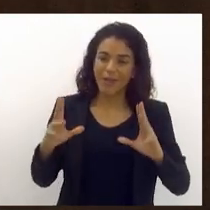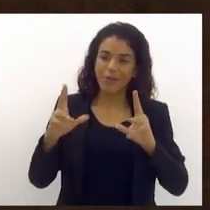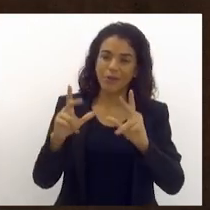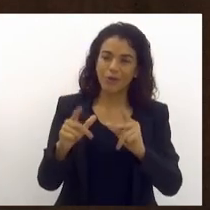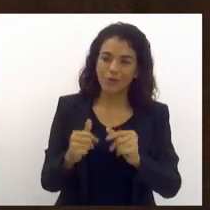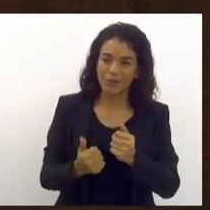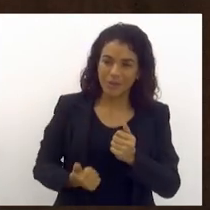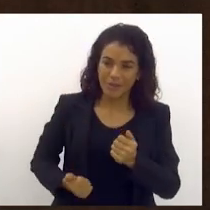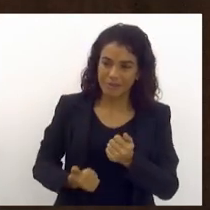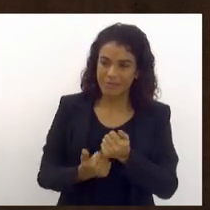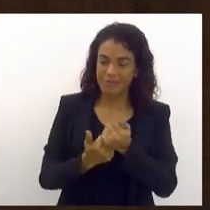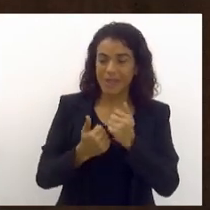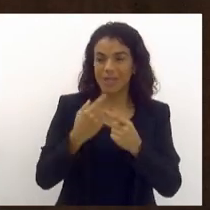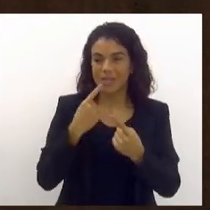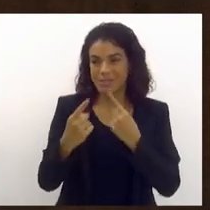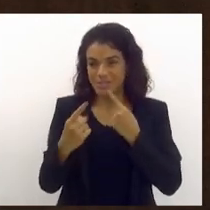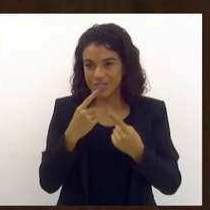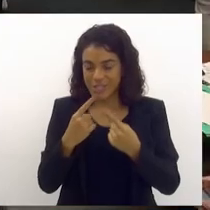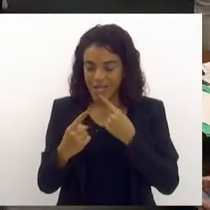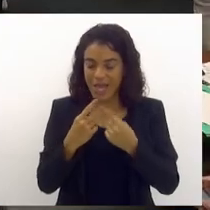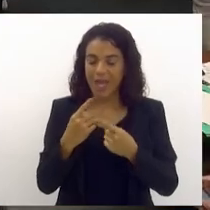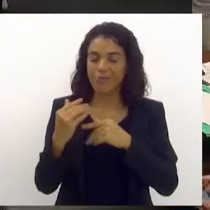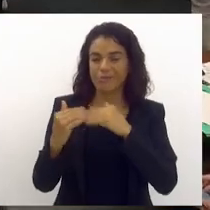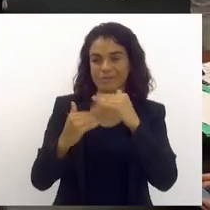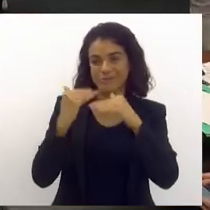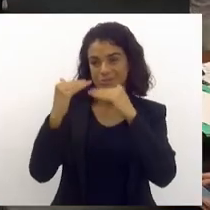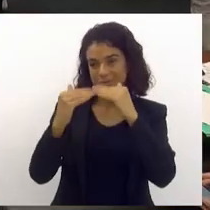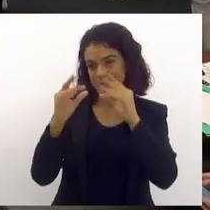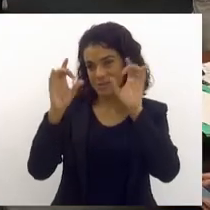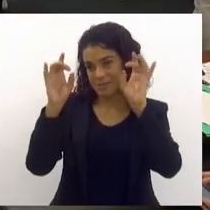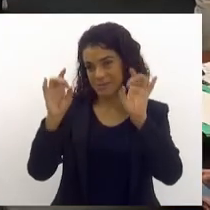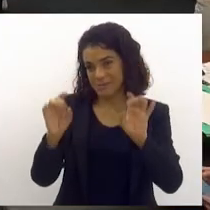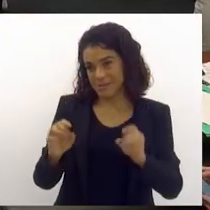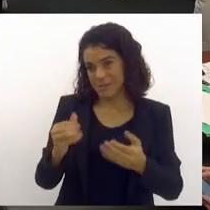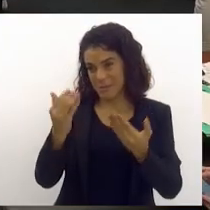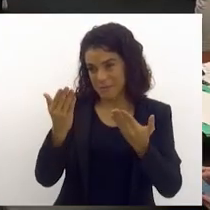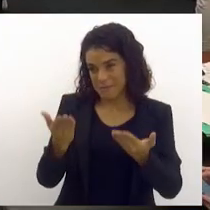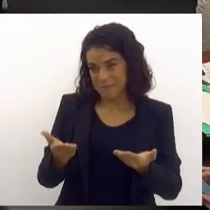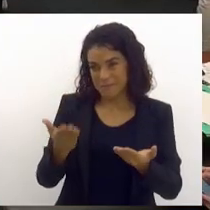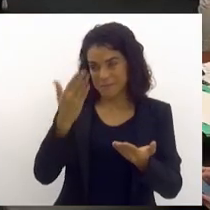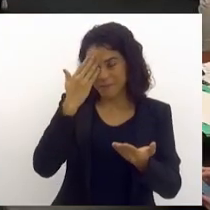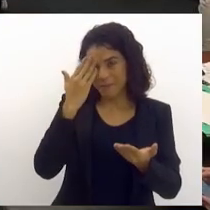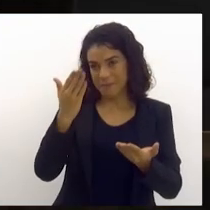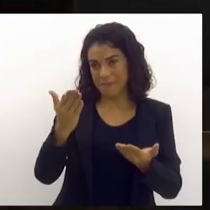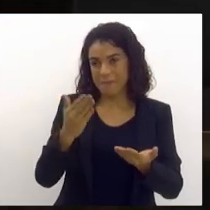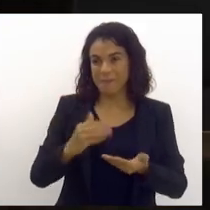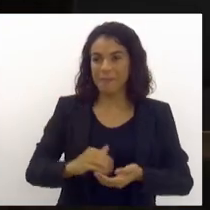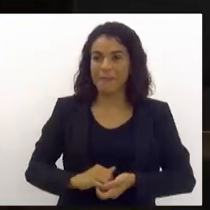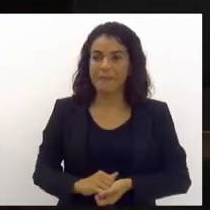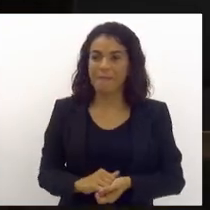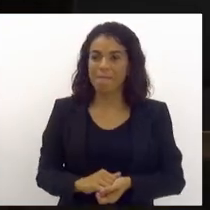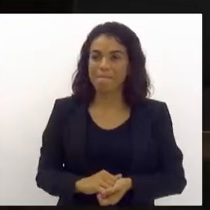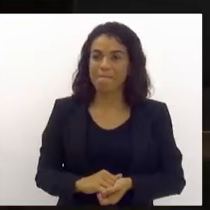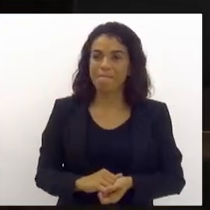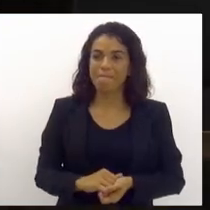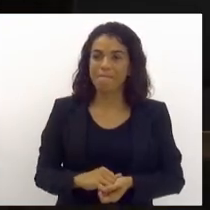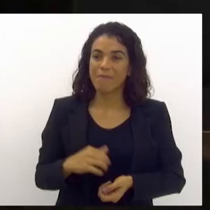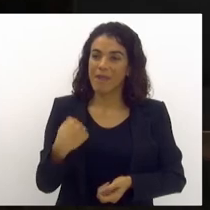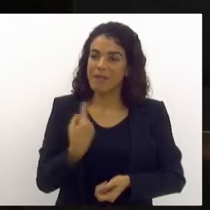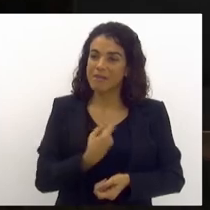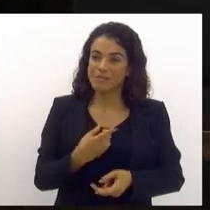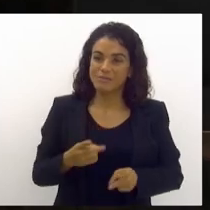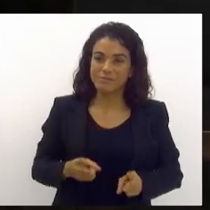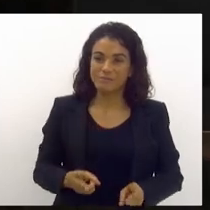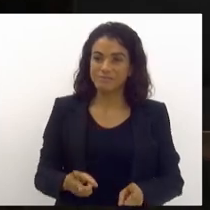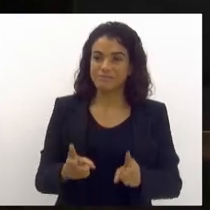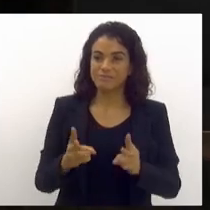contribuíram nesse diálogo, nessa construção, em especial a Vossa Excelência. Muito obrigado, Tia Ju, pelas palavras. Estamos aqui sempre para ajudar. Deputada